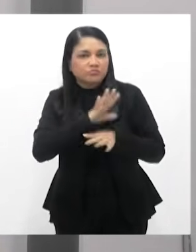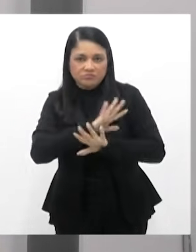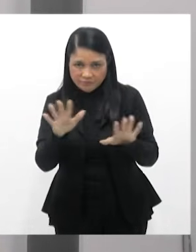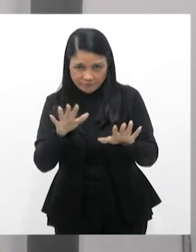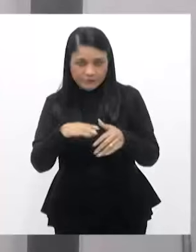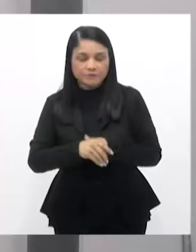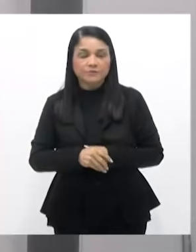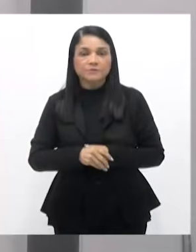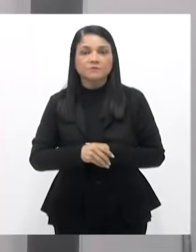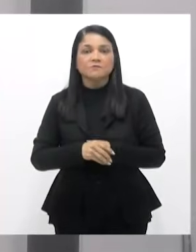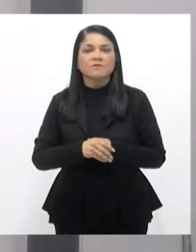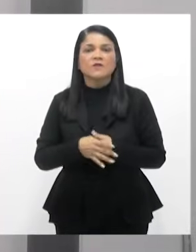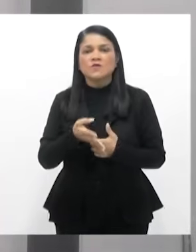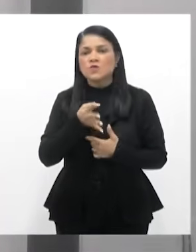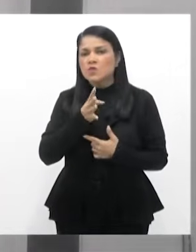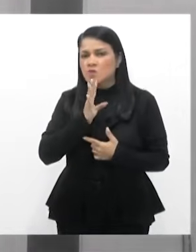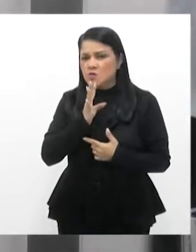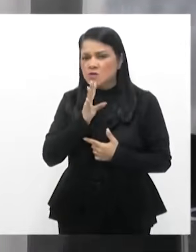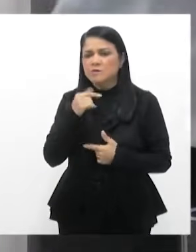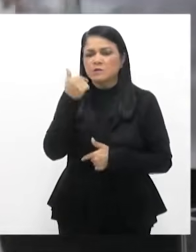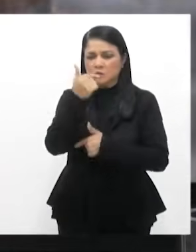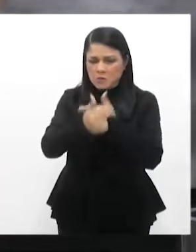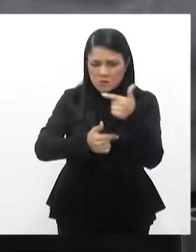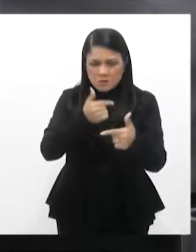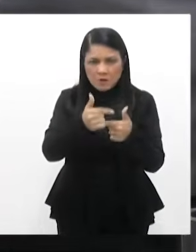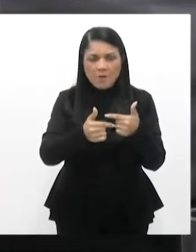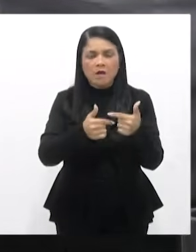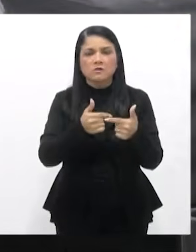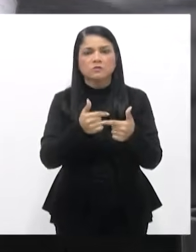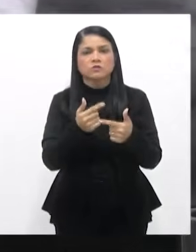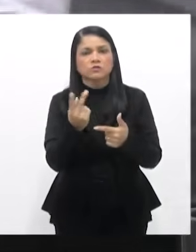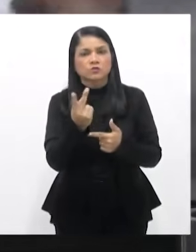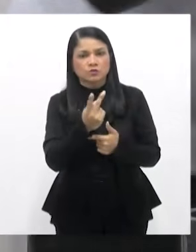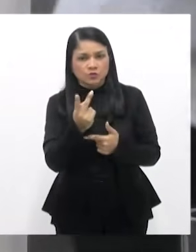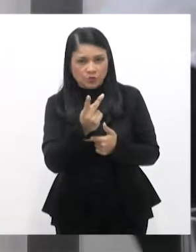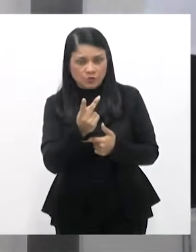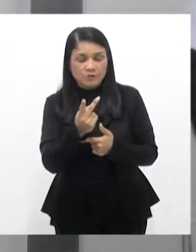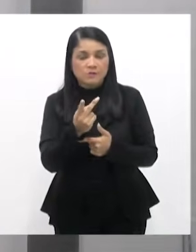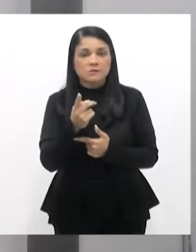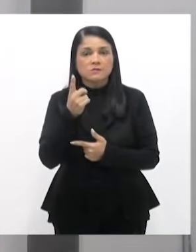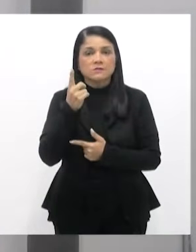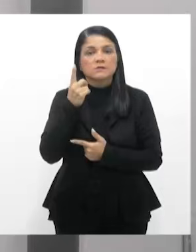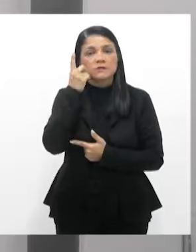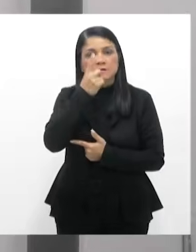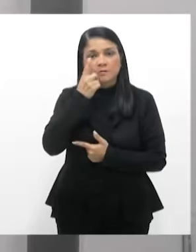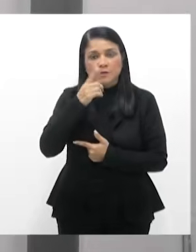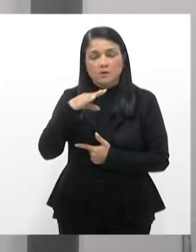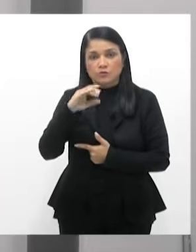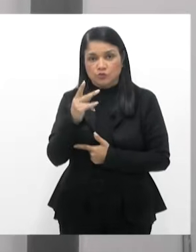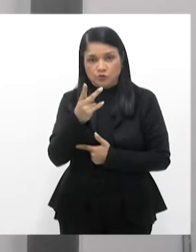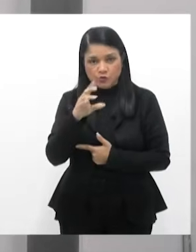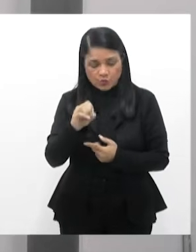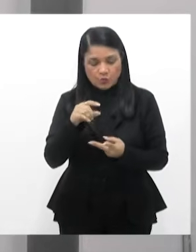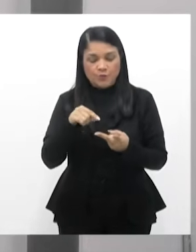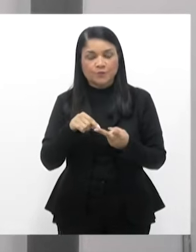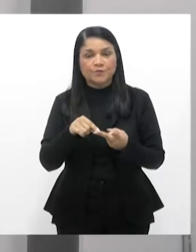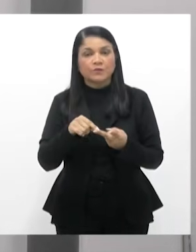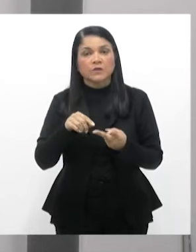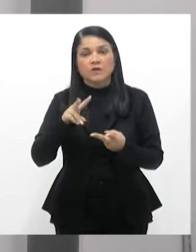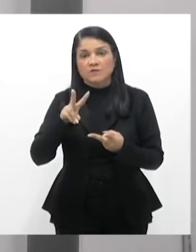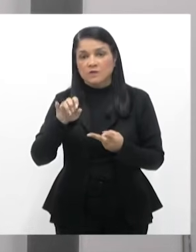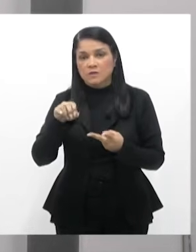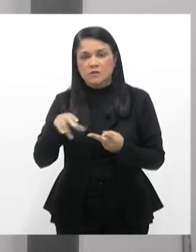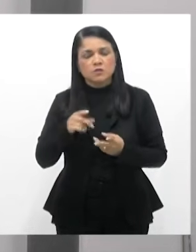saudação e o reconhecimento pelo grande trabalho que ambos fizeram aqui nessa comissão e continuarão fazer em